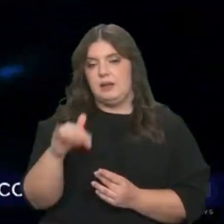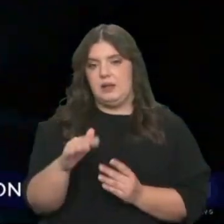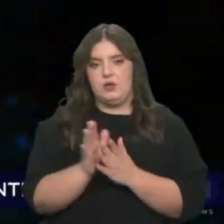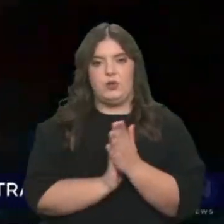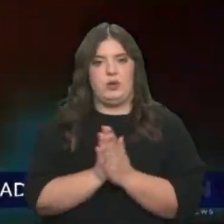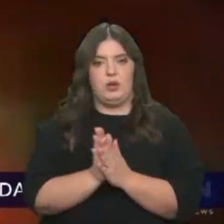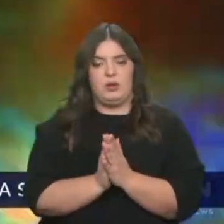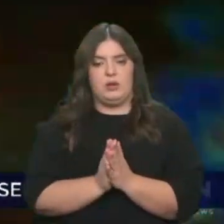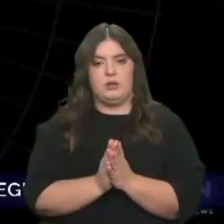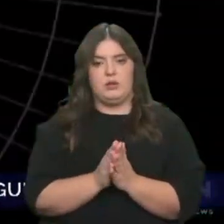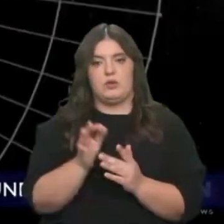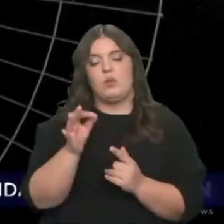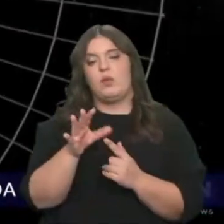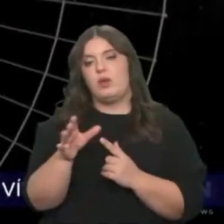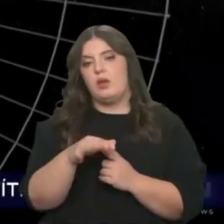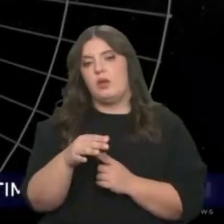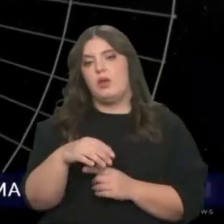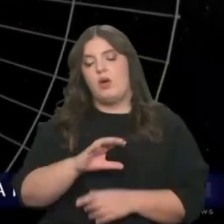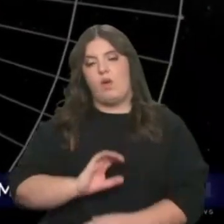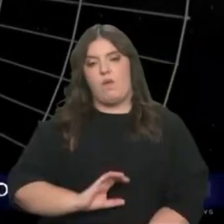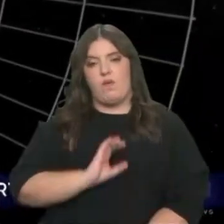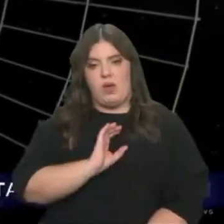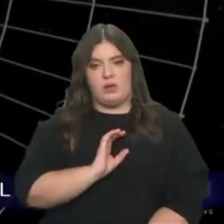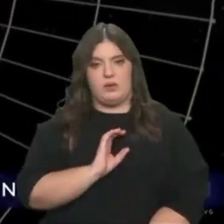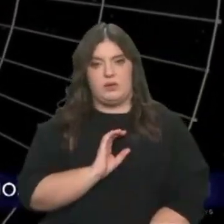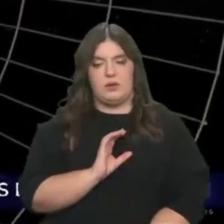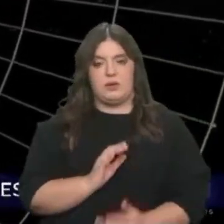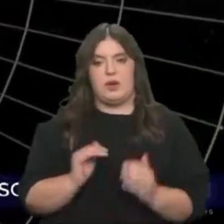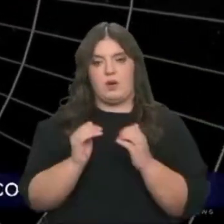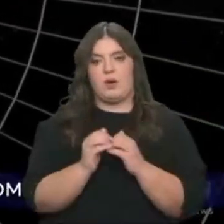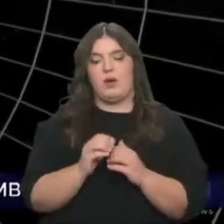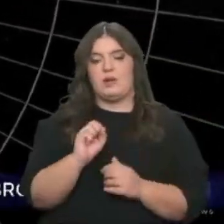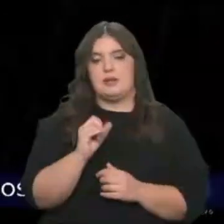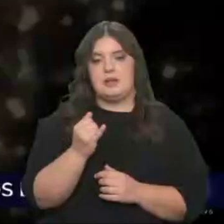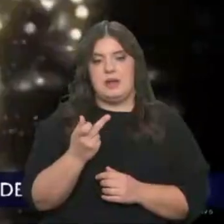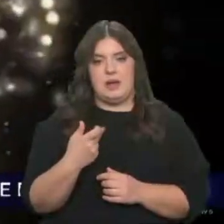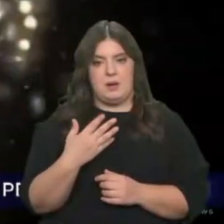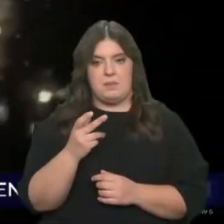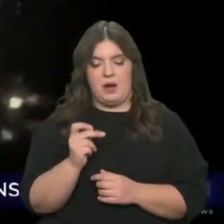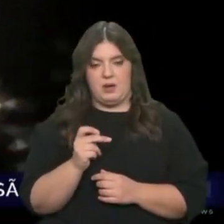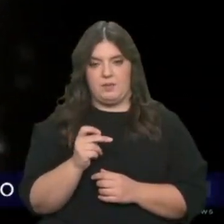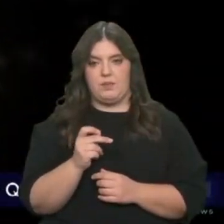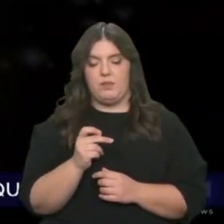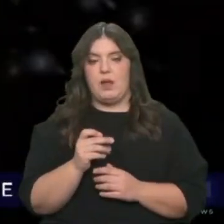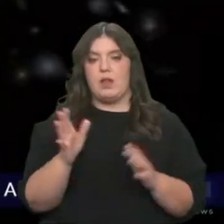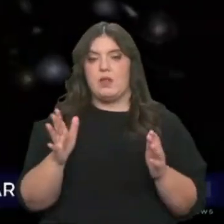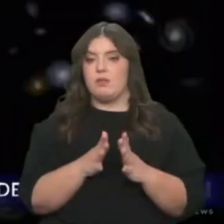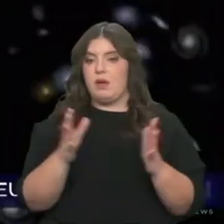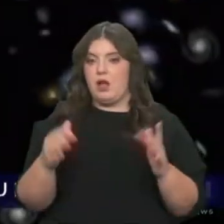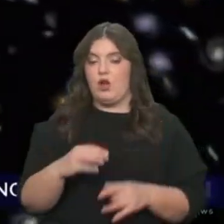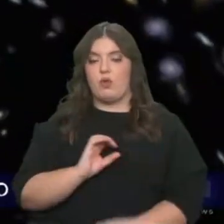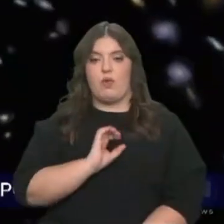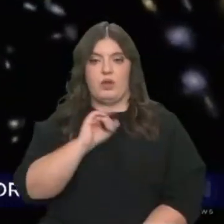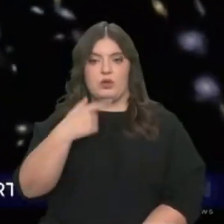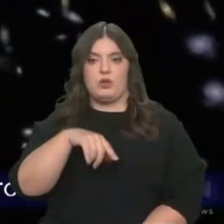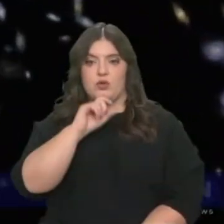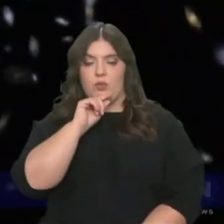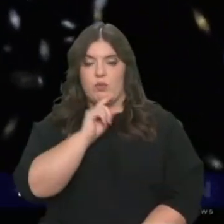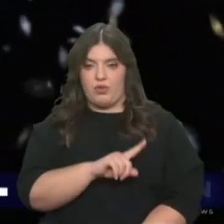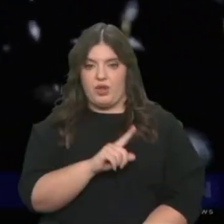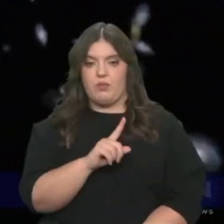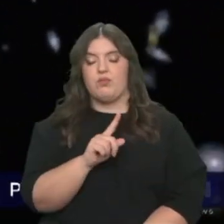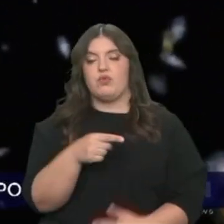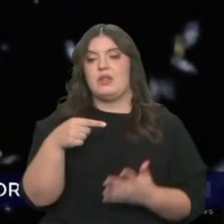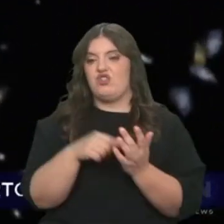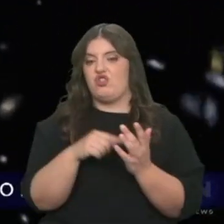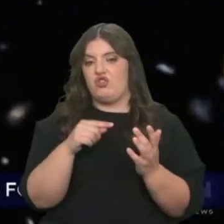utiliza-se um indicador de grau de confiança, digamos assim, que é o grau sigma. O grau de maior confiança que nós podemos exigir ou devemos